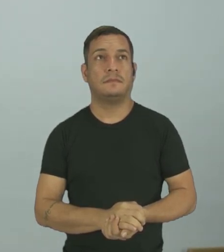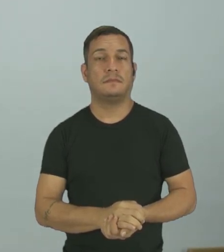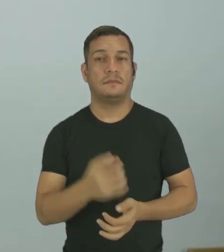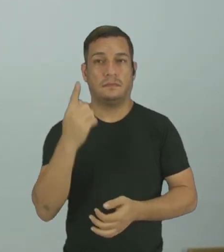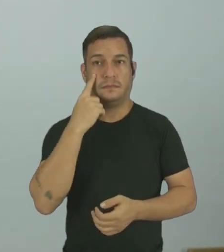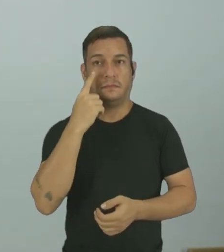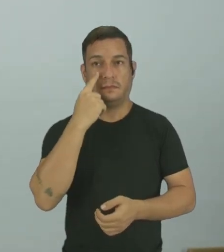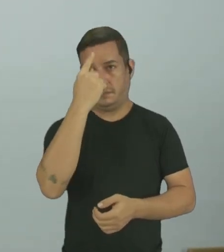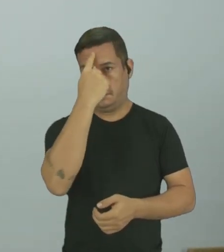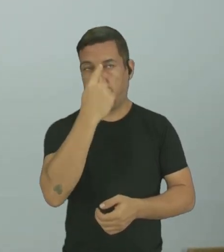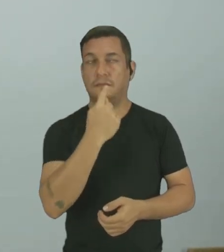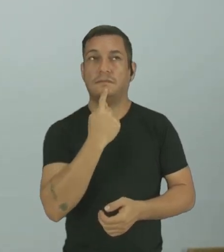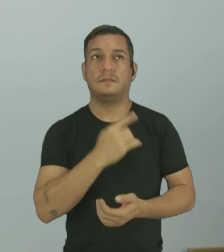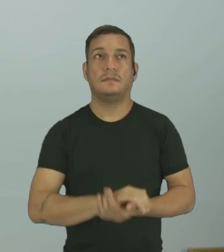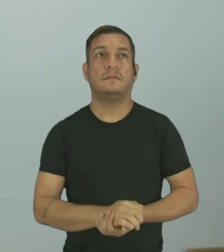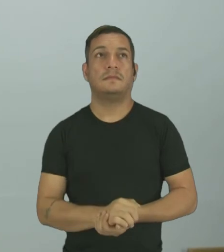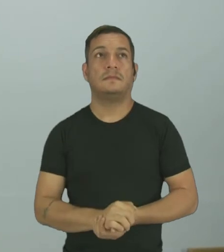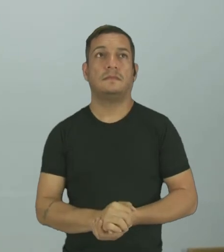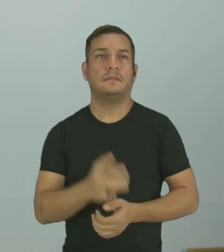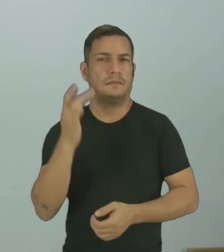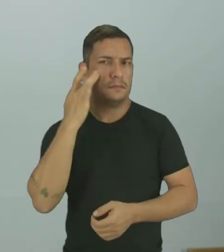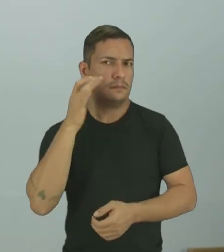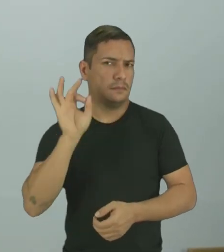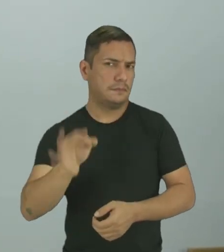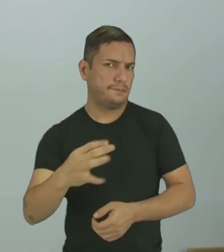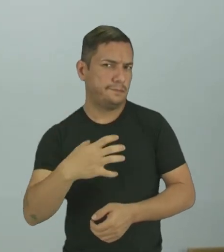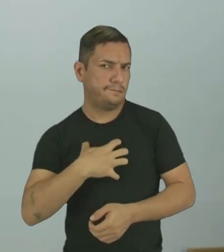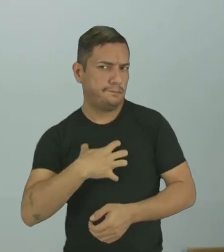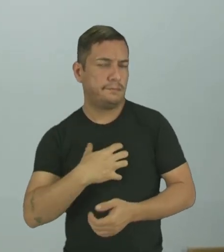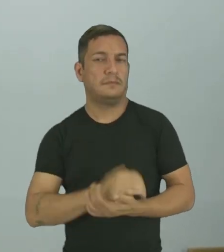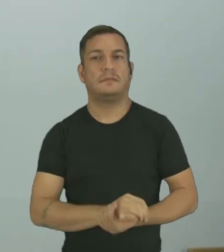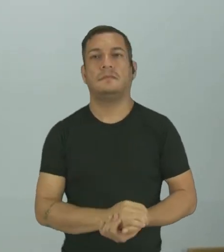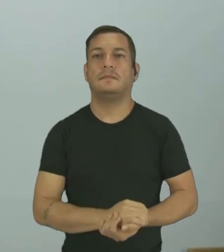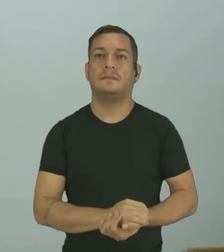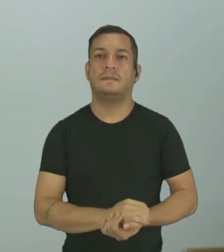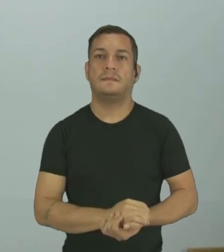Vamos observar essa imagem. Você acha essa atitude correta?